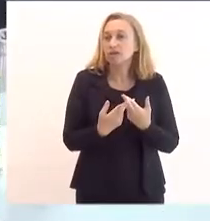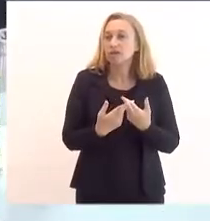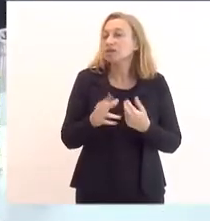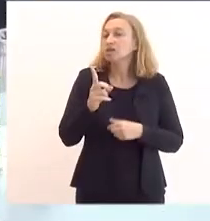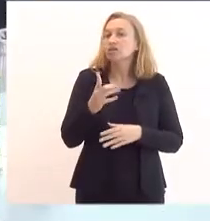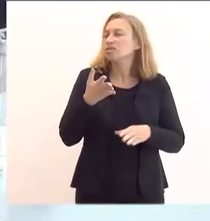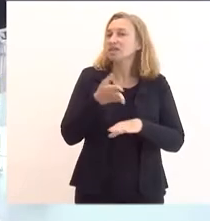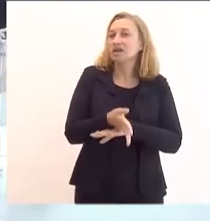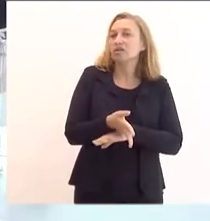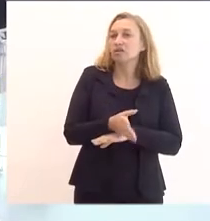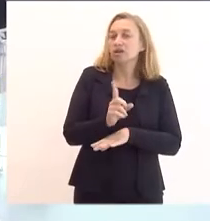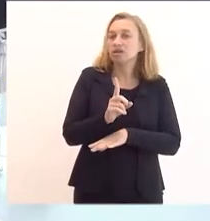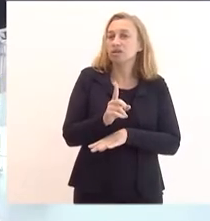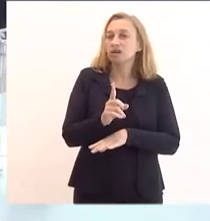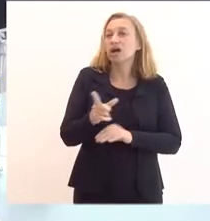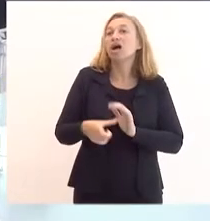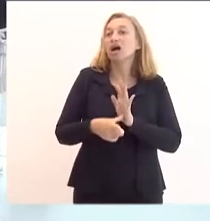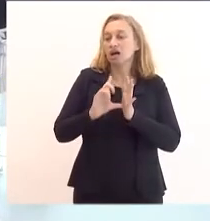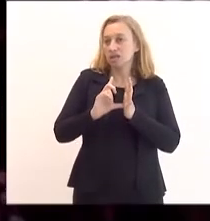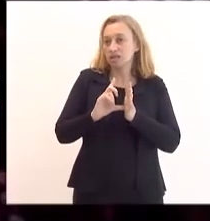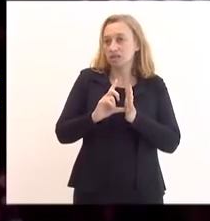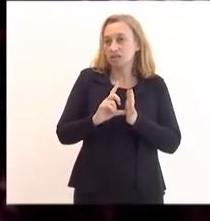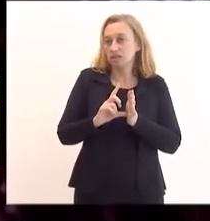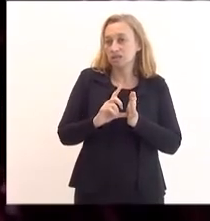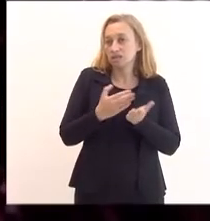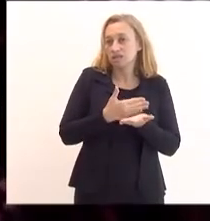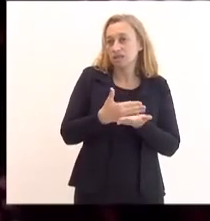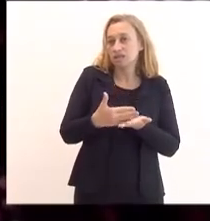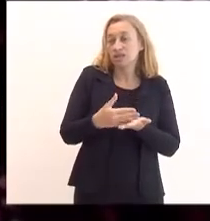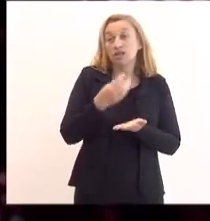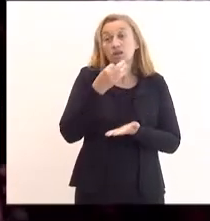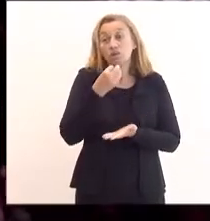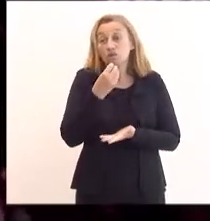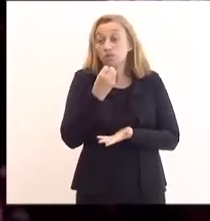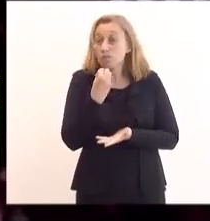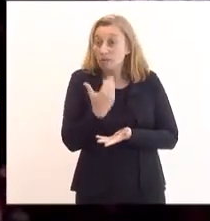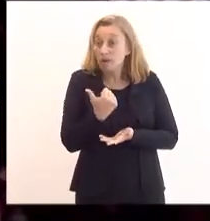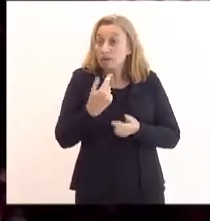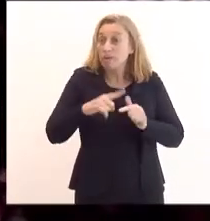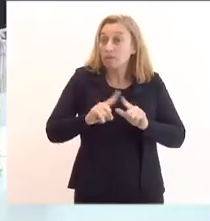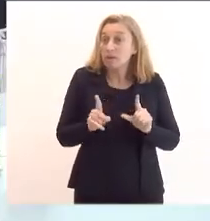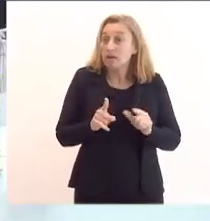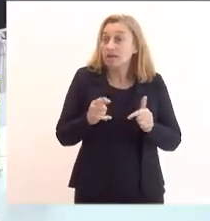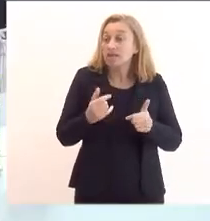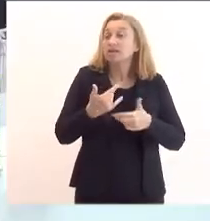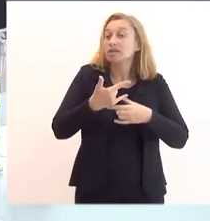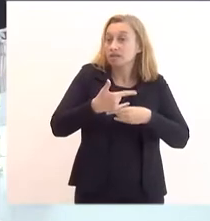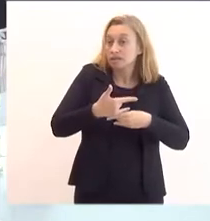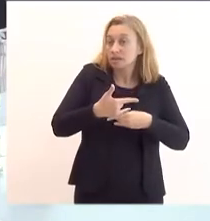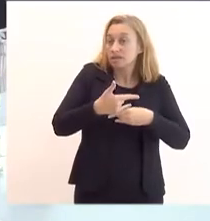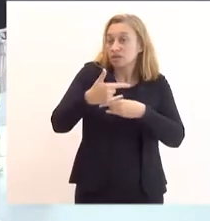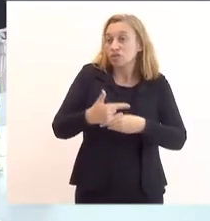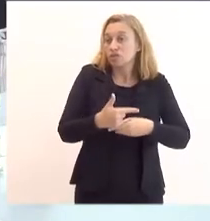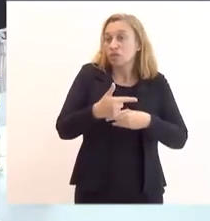entrei agora, não. Eu entrei antes da sessão começar, estava indo muito bem, depois o Zoom teve caiu, um problema. Caiu. Pois é.